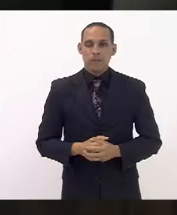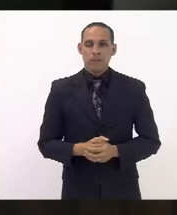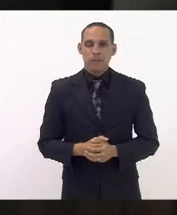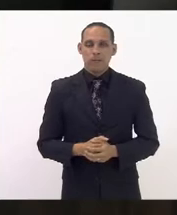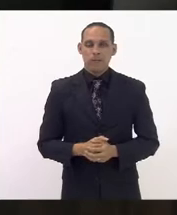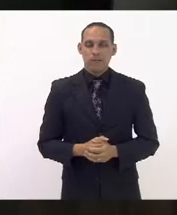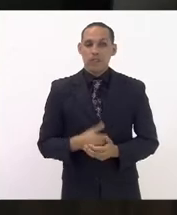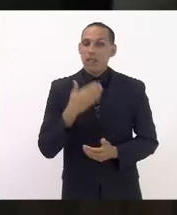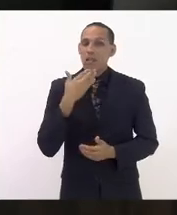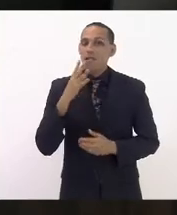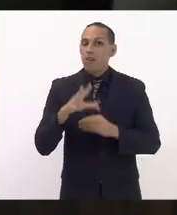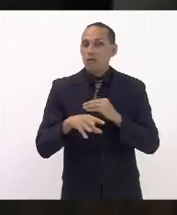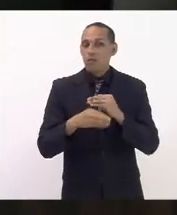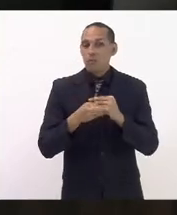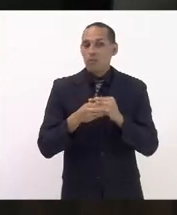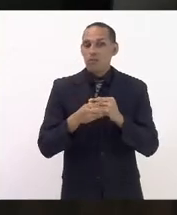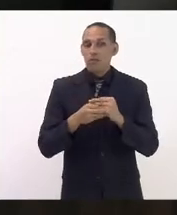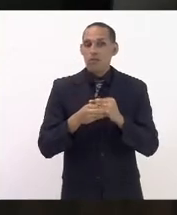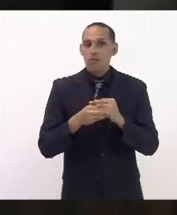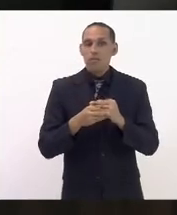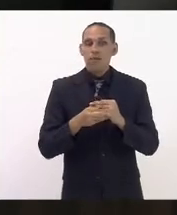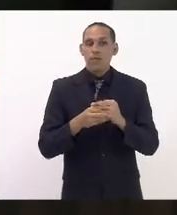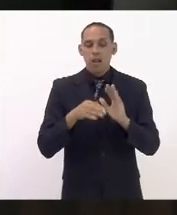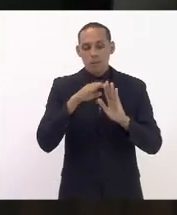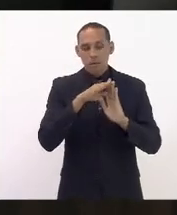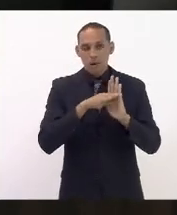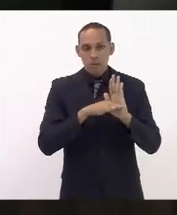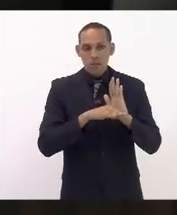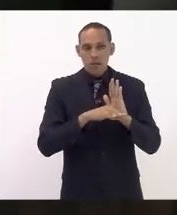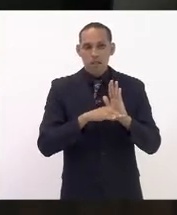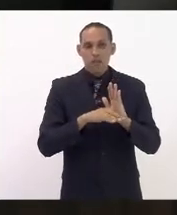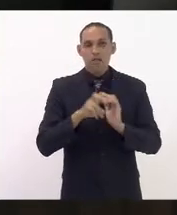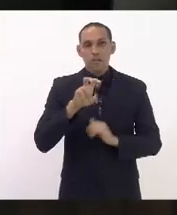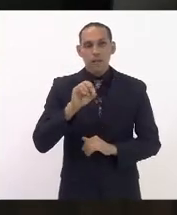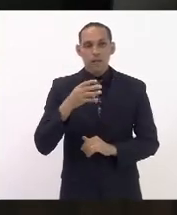Requer a inclusão na ordem do dia do projeto 5045, de 21.